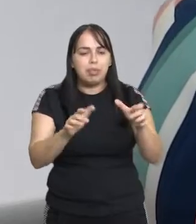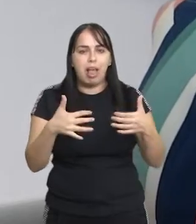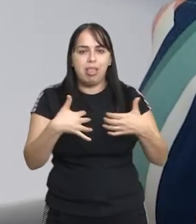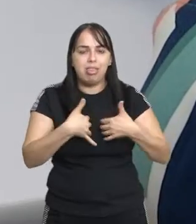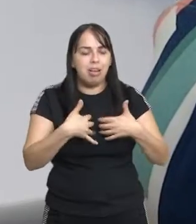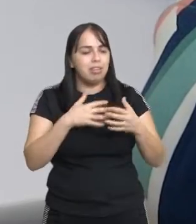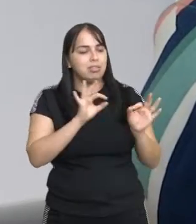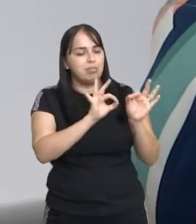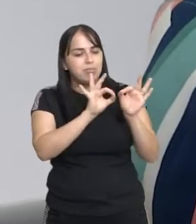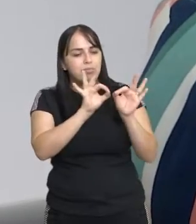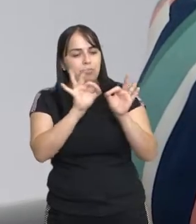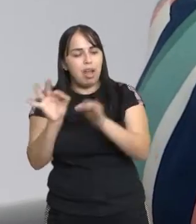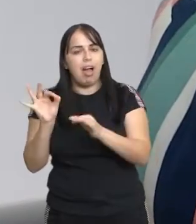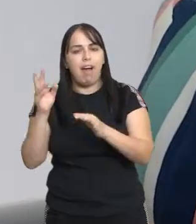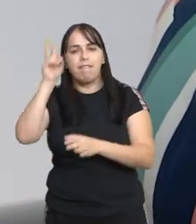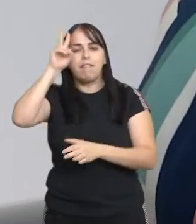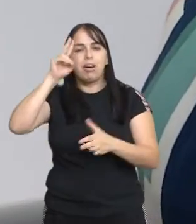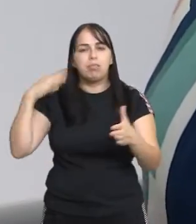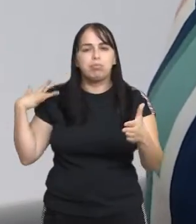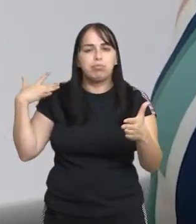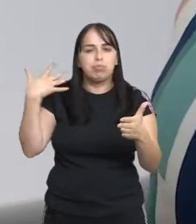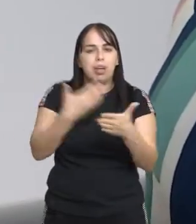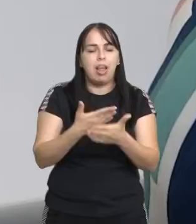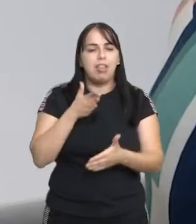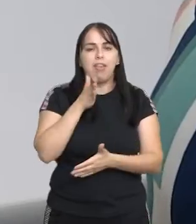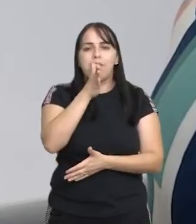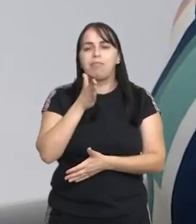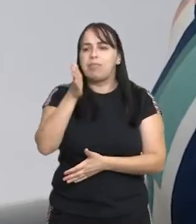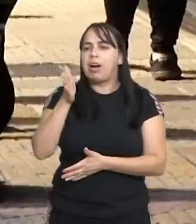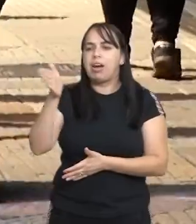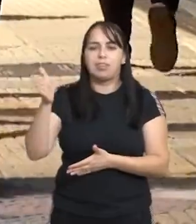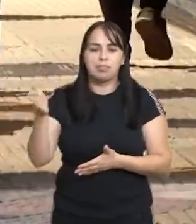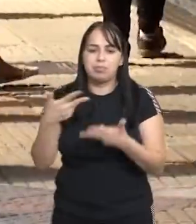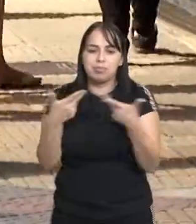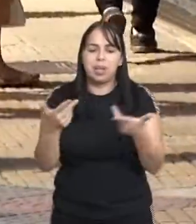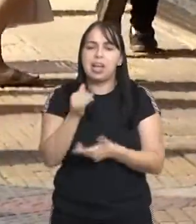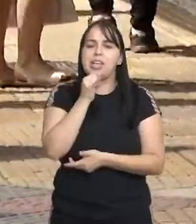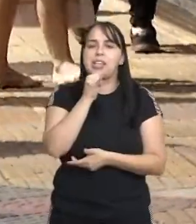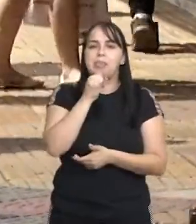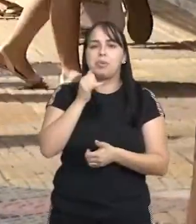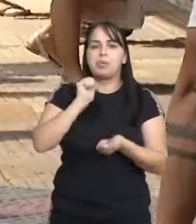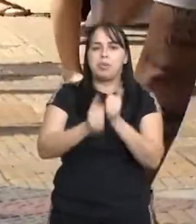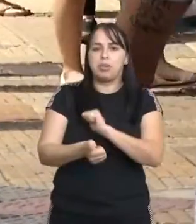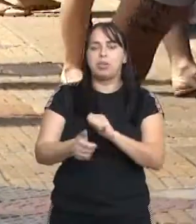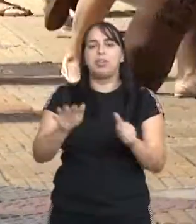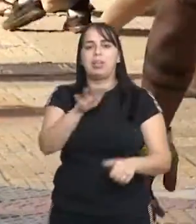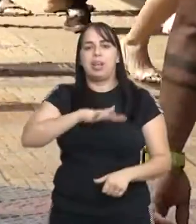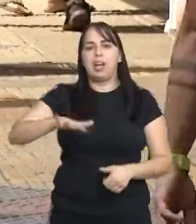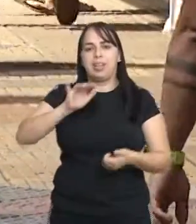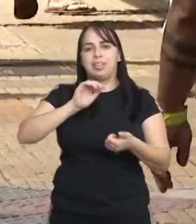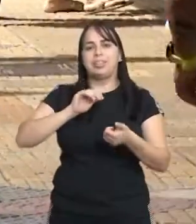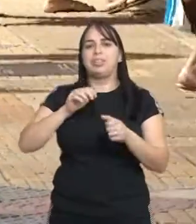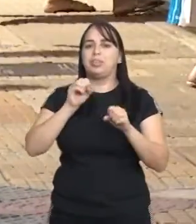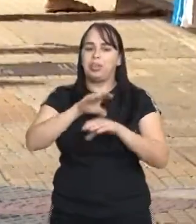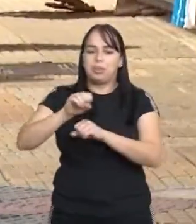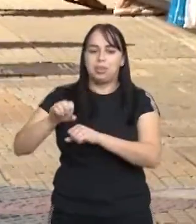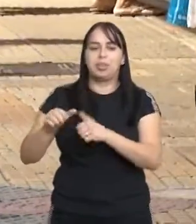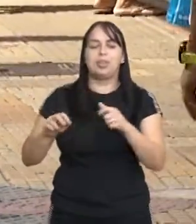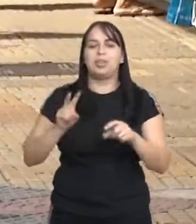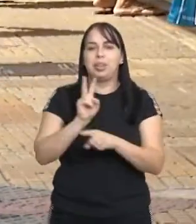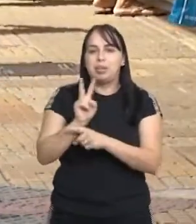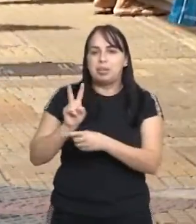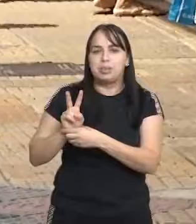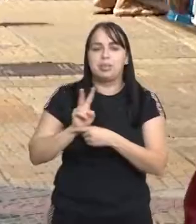a inclusão desses pacientes em diversos serviços municipais, como esporte, educação, assistência